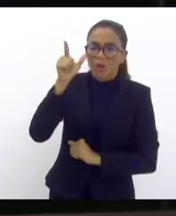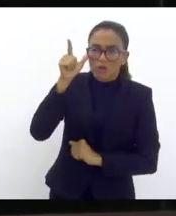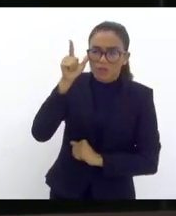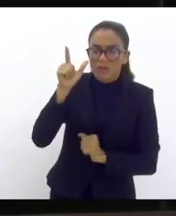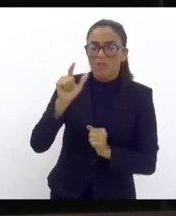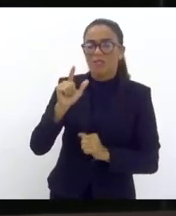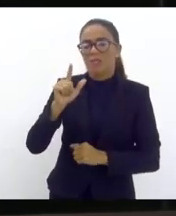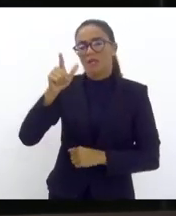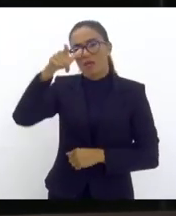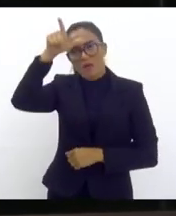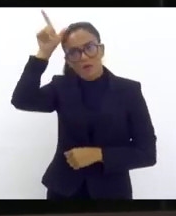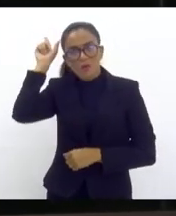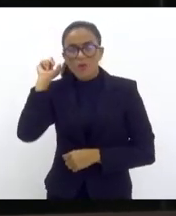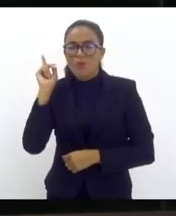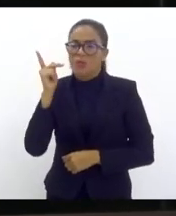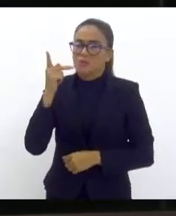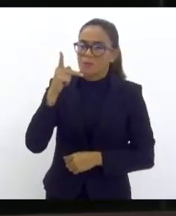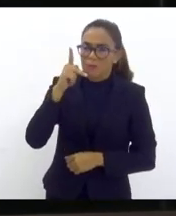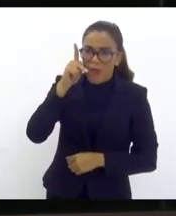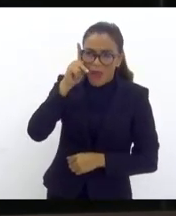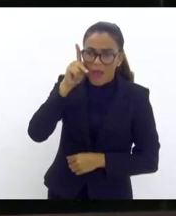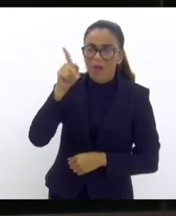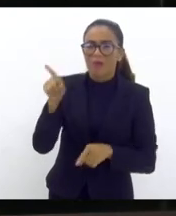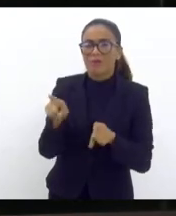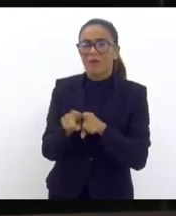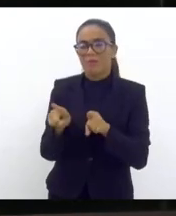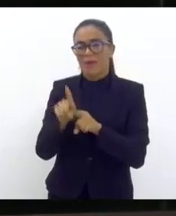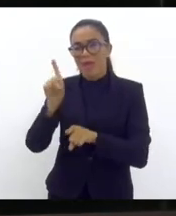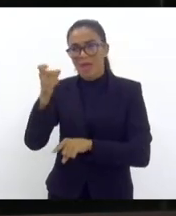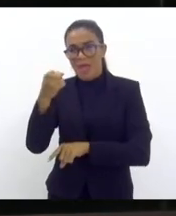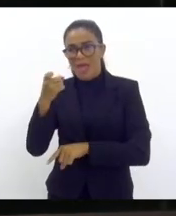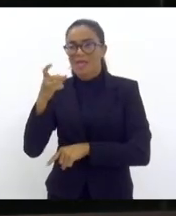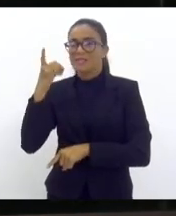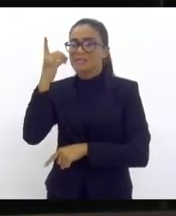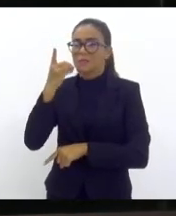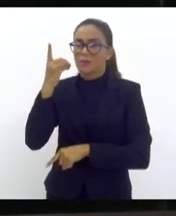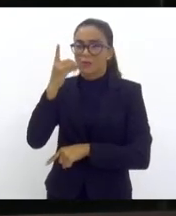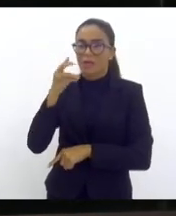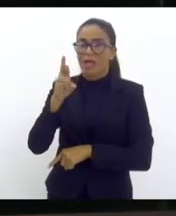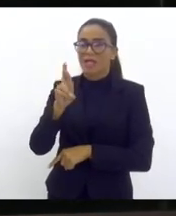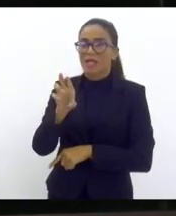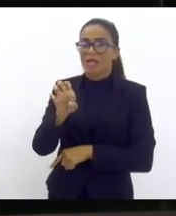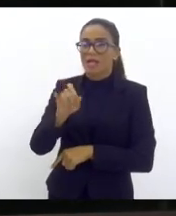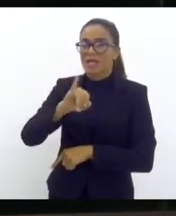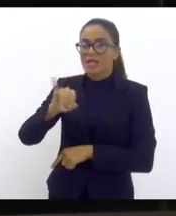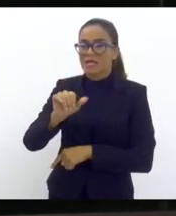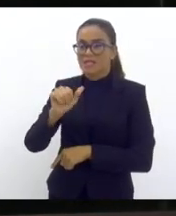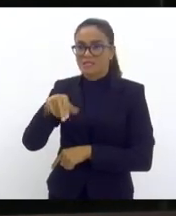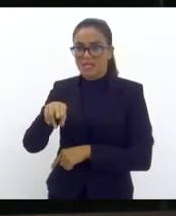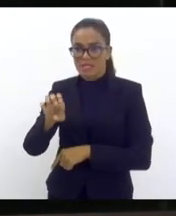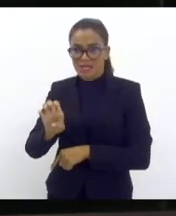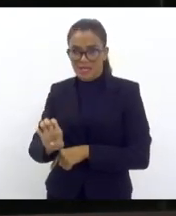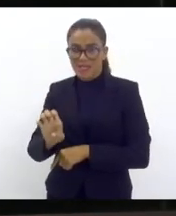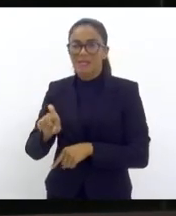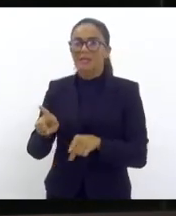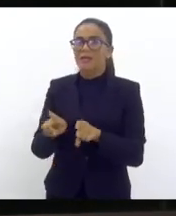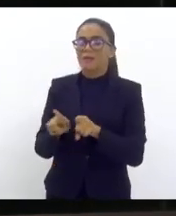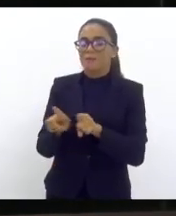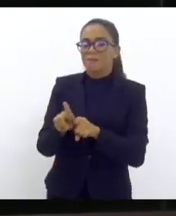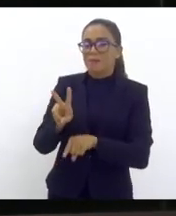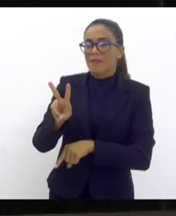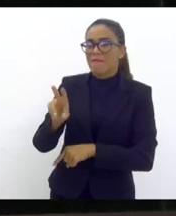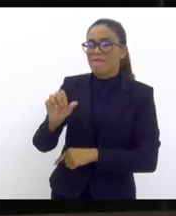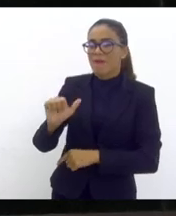a deputada Marta Rocha a ex-deputada Rejane e outros mais valdec Carneiro